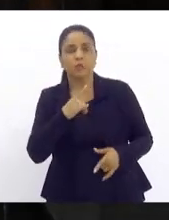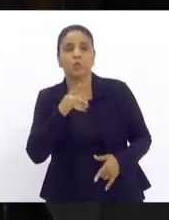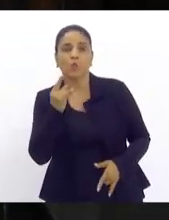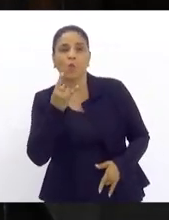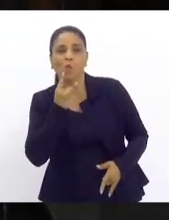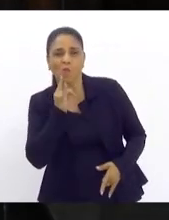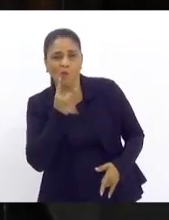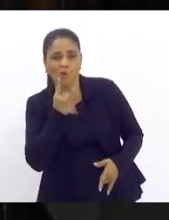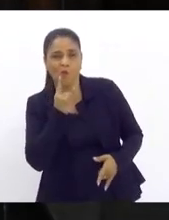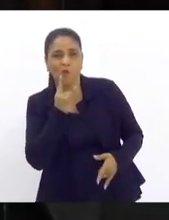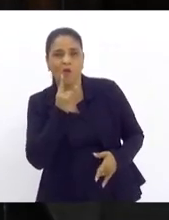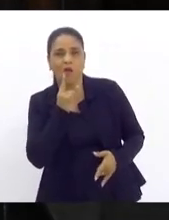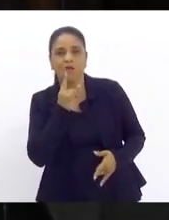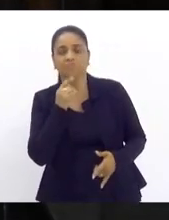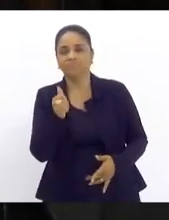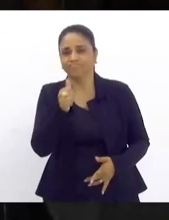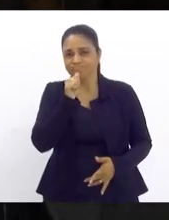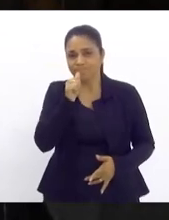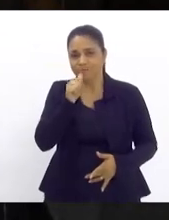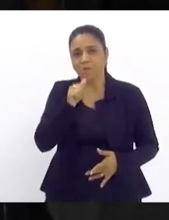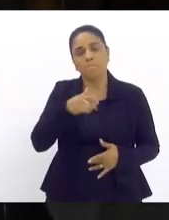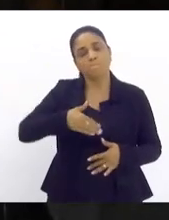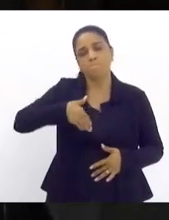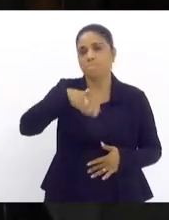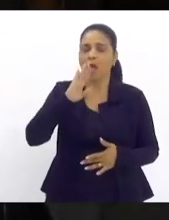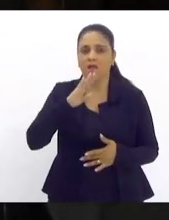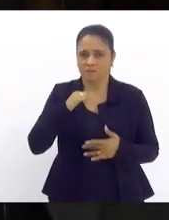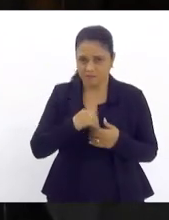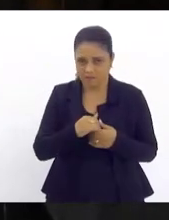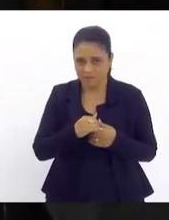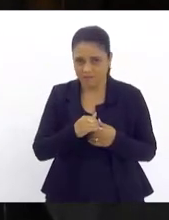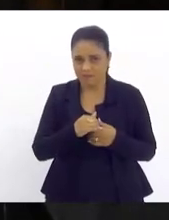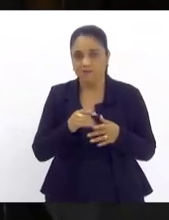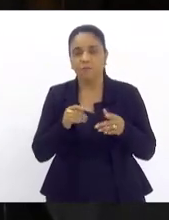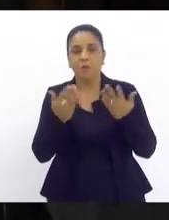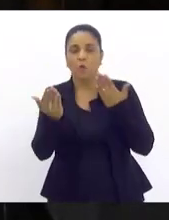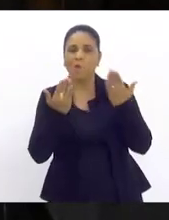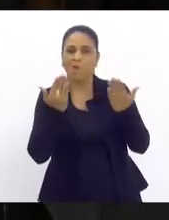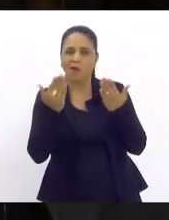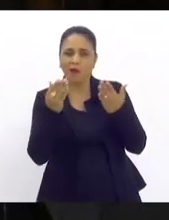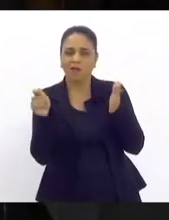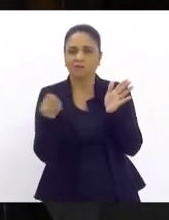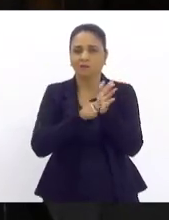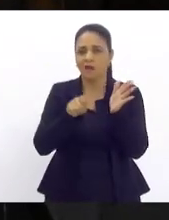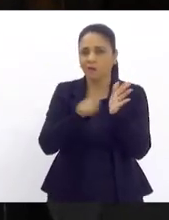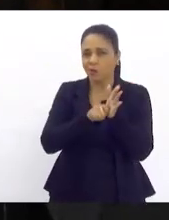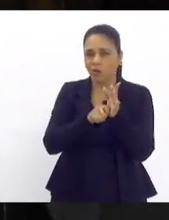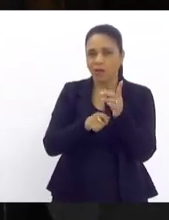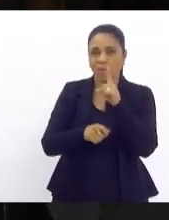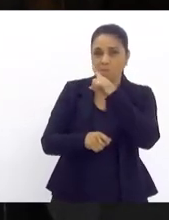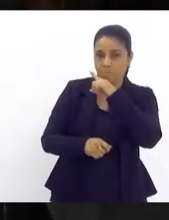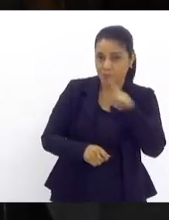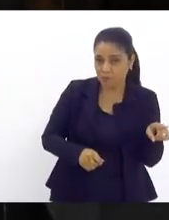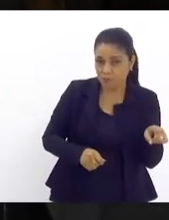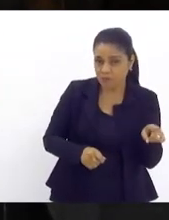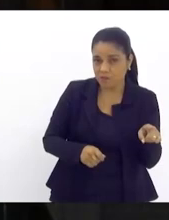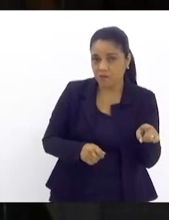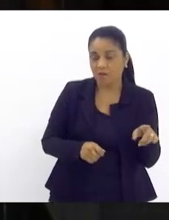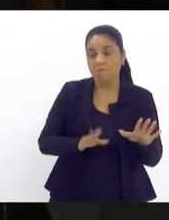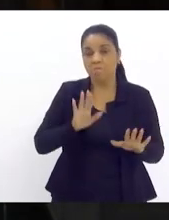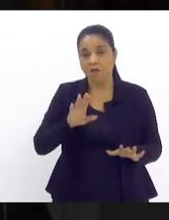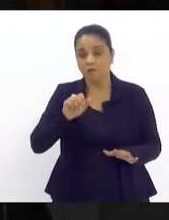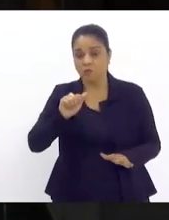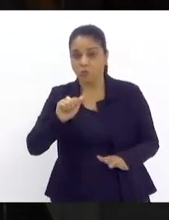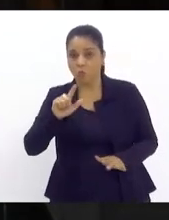que registra. Aliás, mesmo comparado com as drogas ilegais também, o álcool é a droga que registra